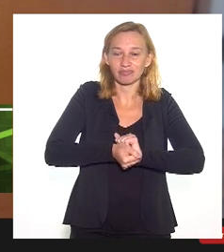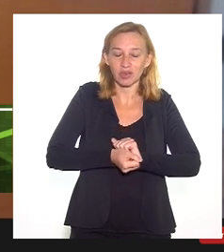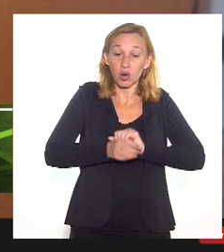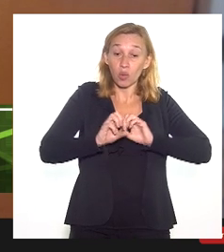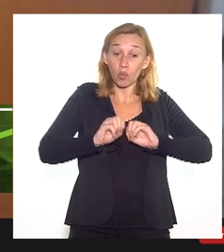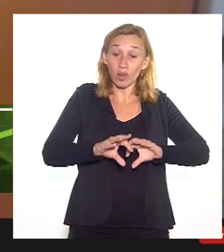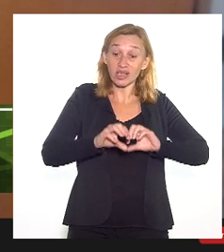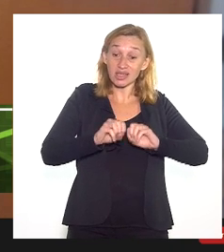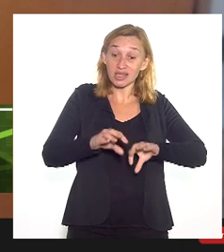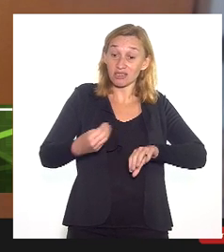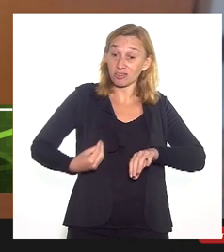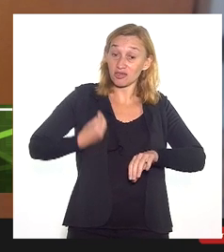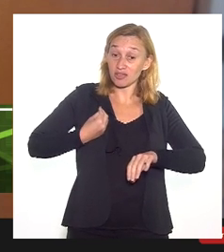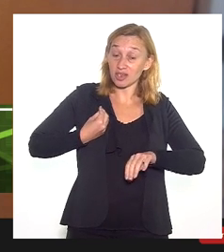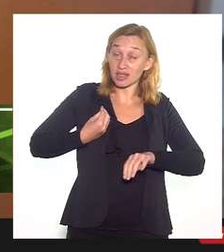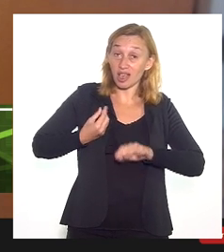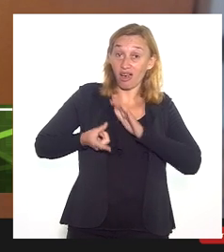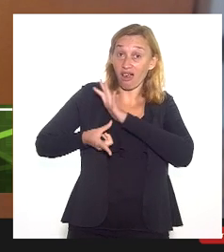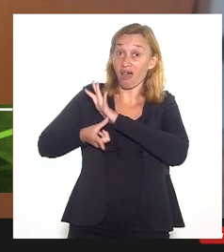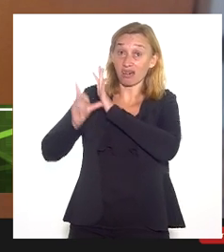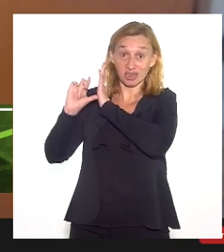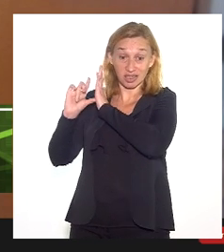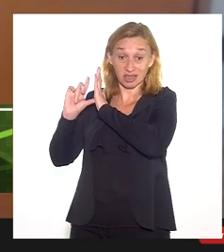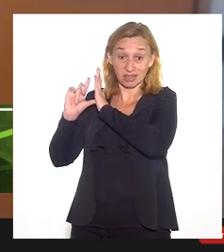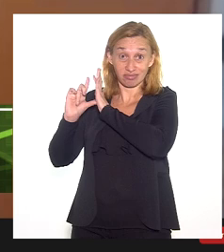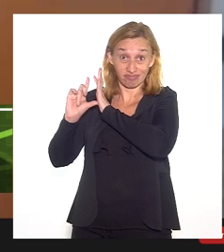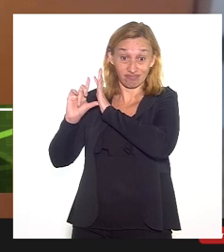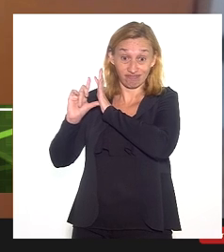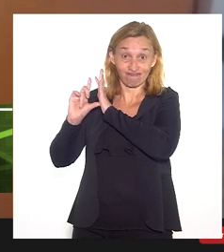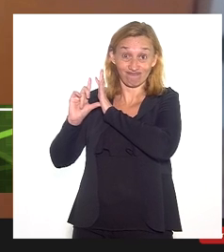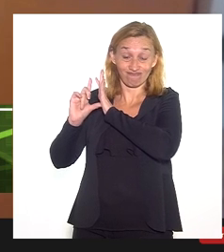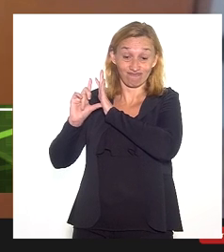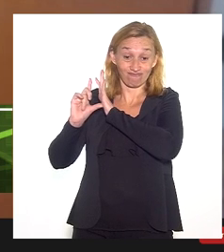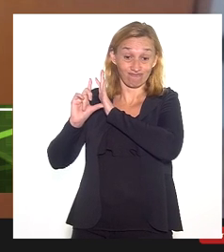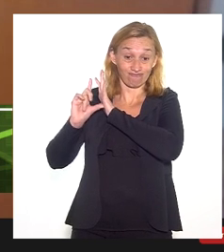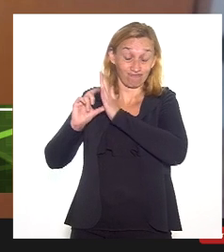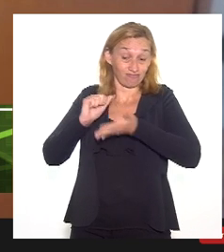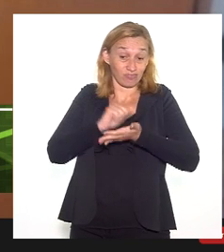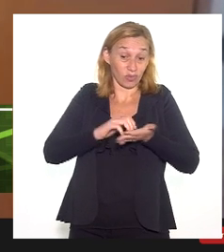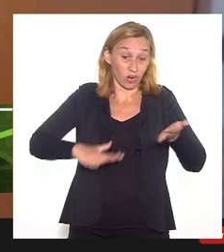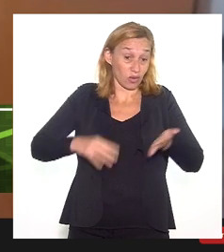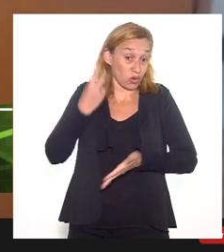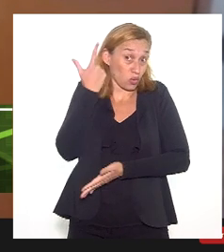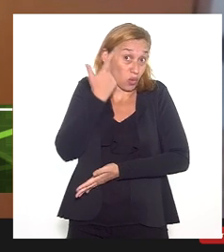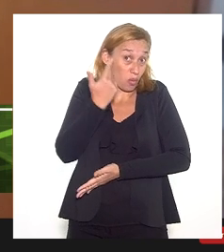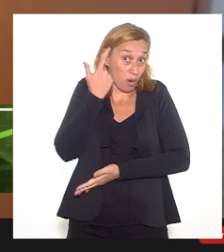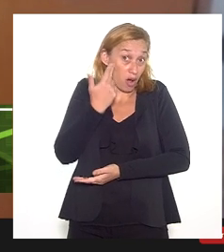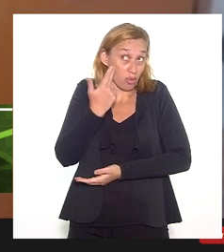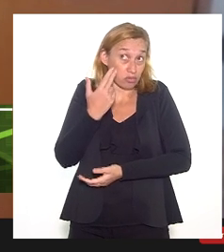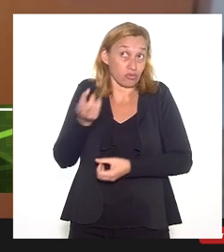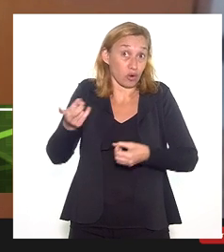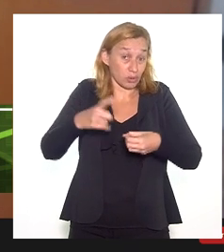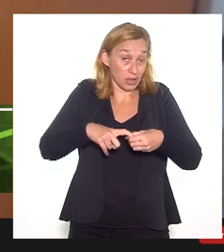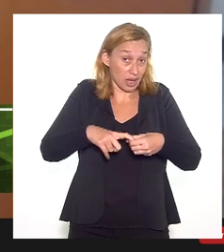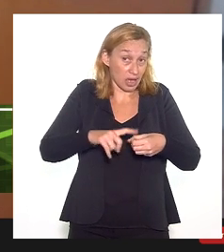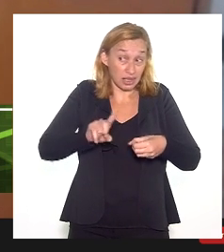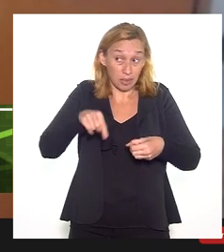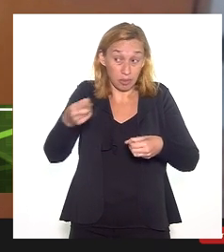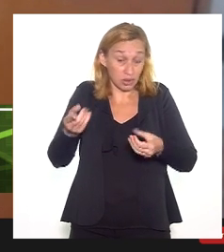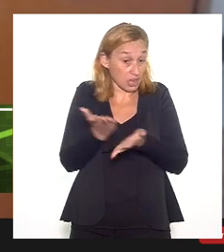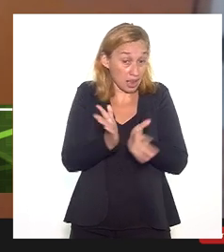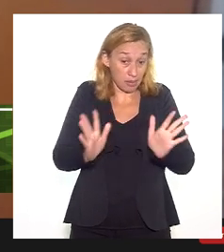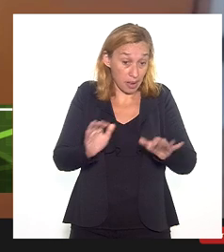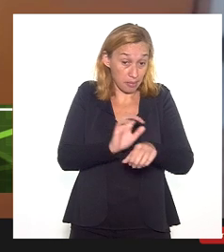que é a nossa atividade normal e voltará a ser após a pandemia,